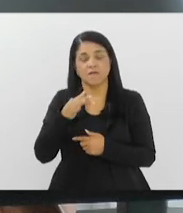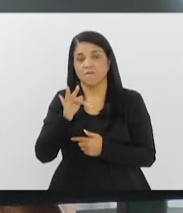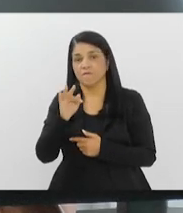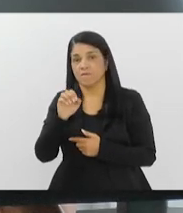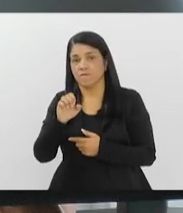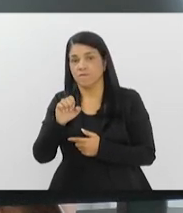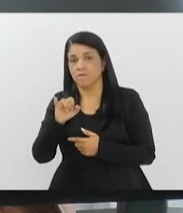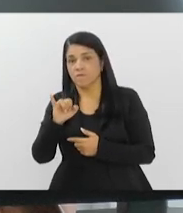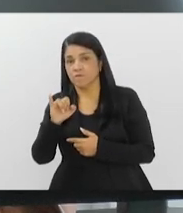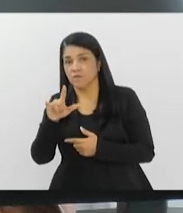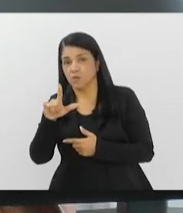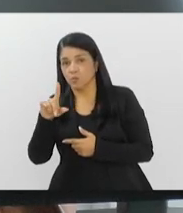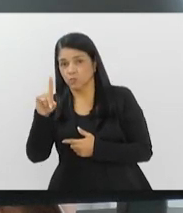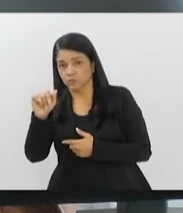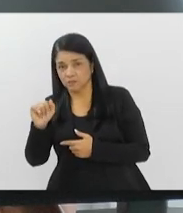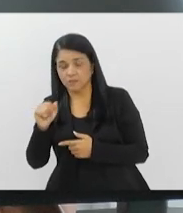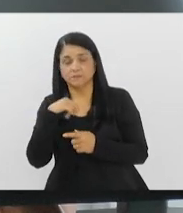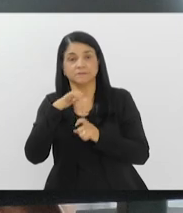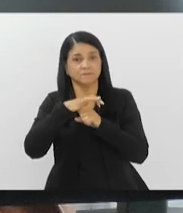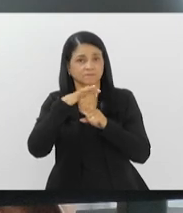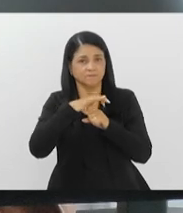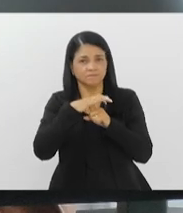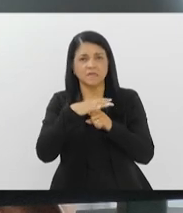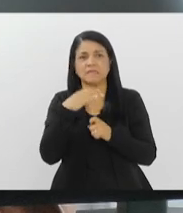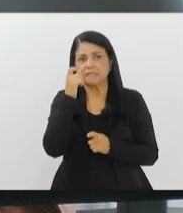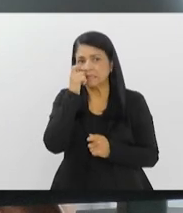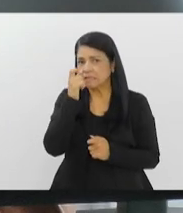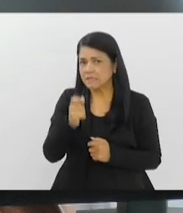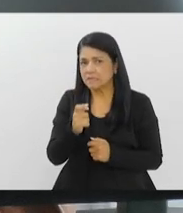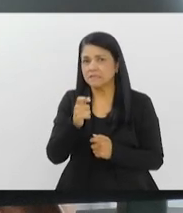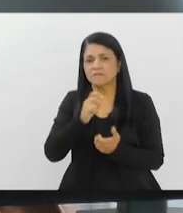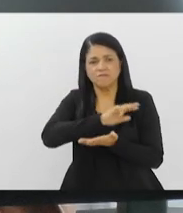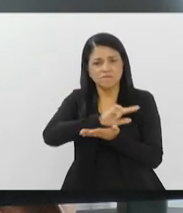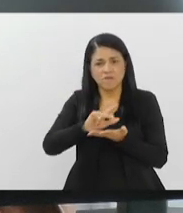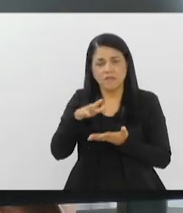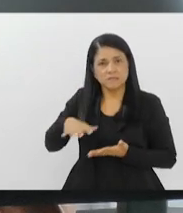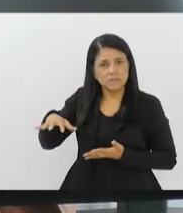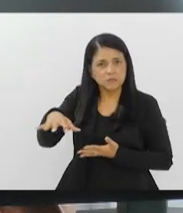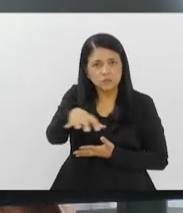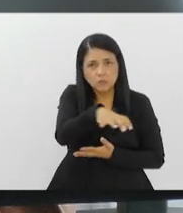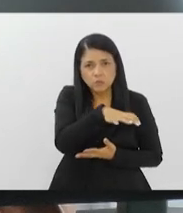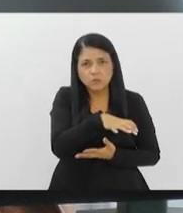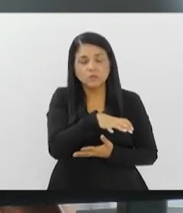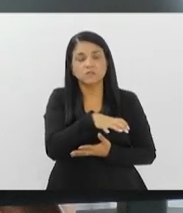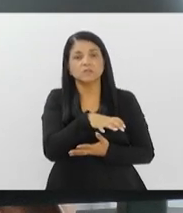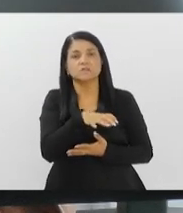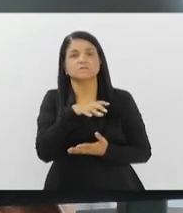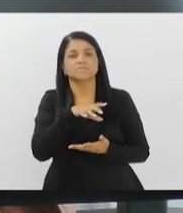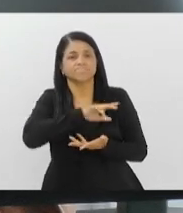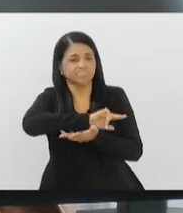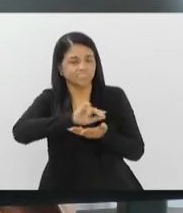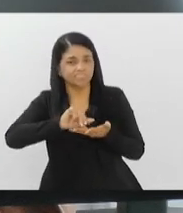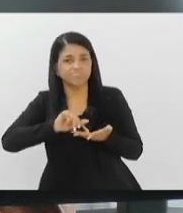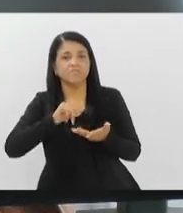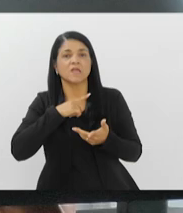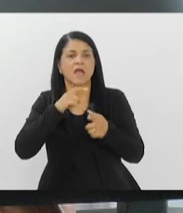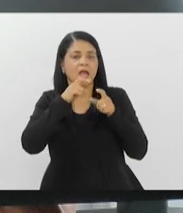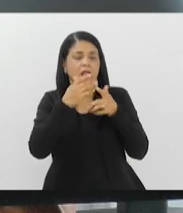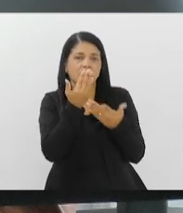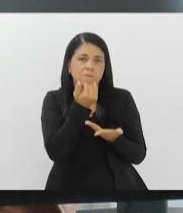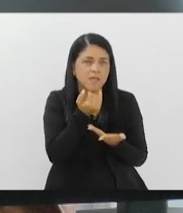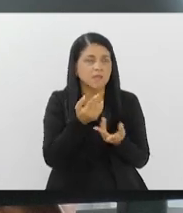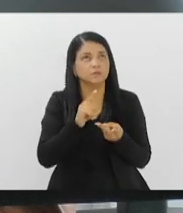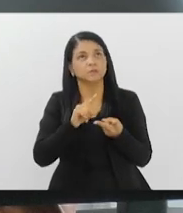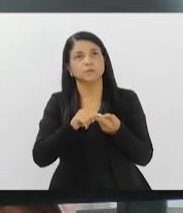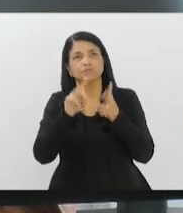é uma feira extremamente interessante, né? É uma feira multissetorial, que significa que ela fala sobre alimentos, ela